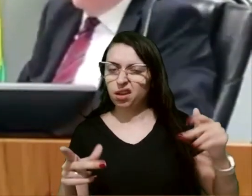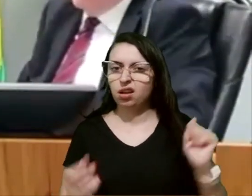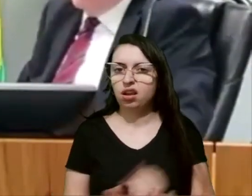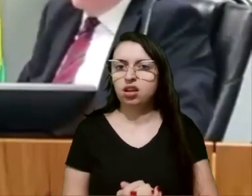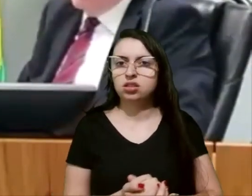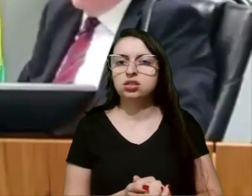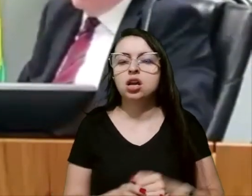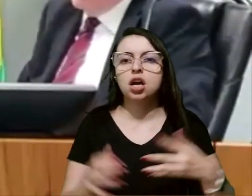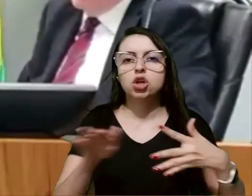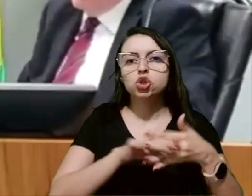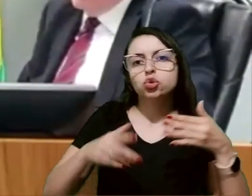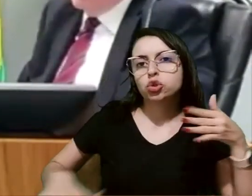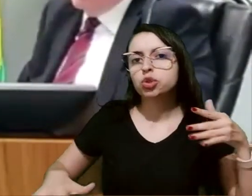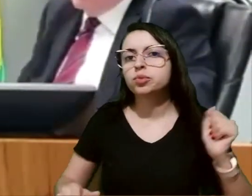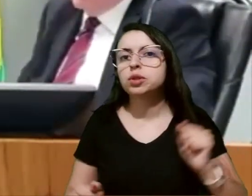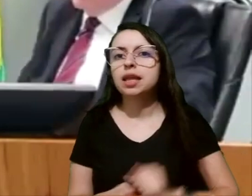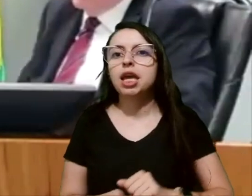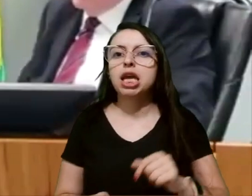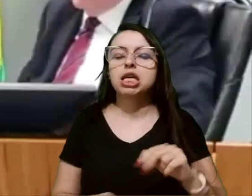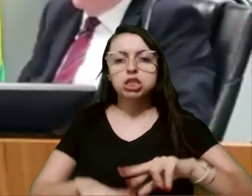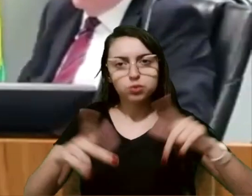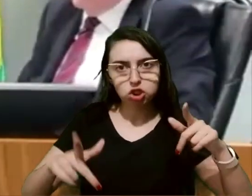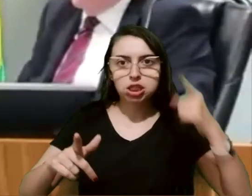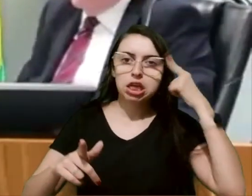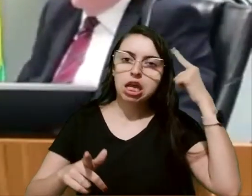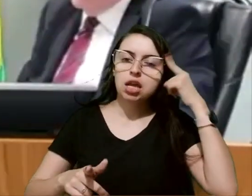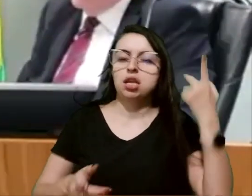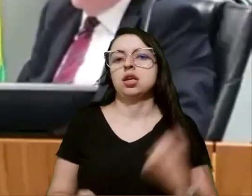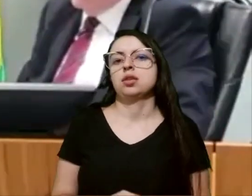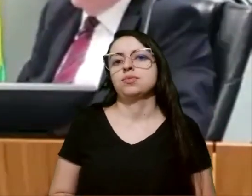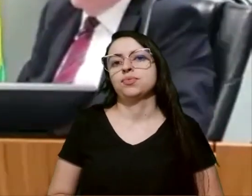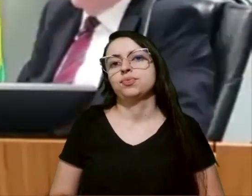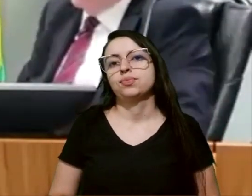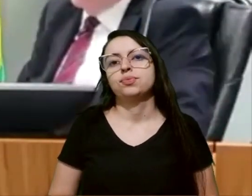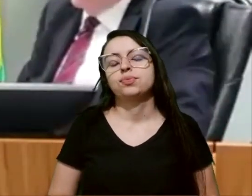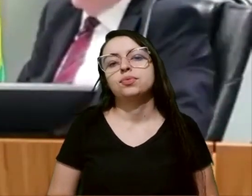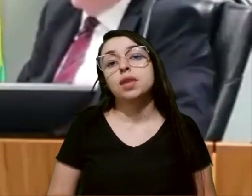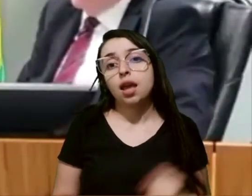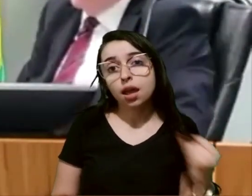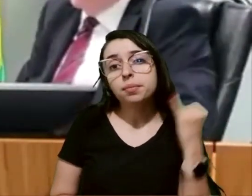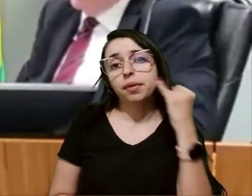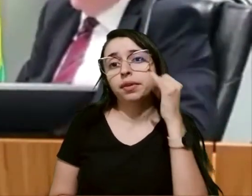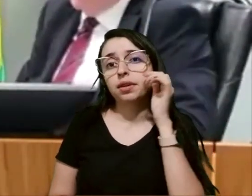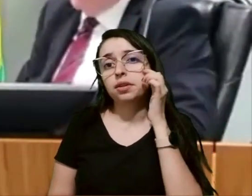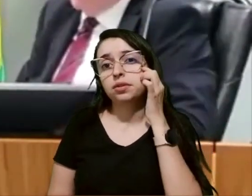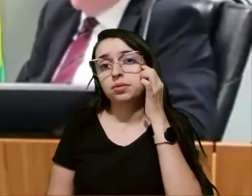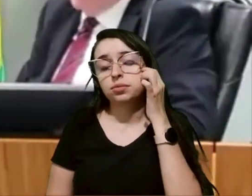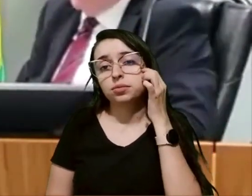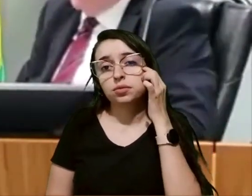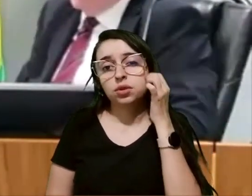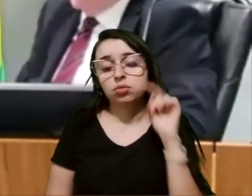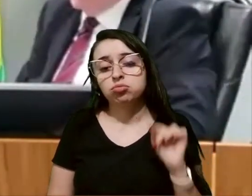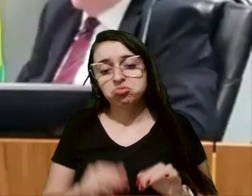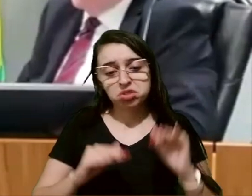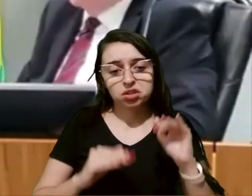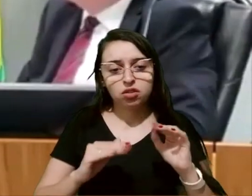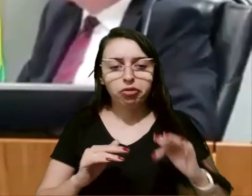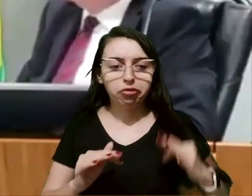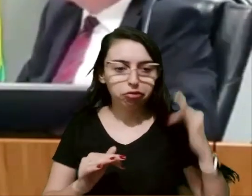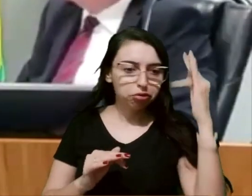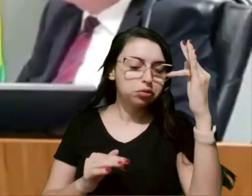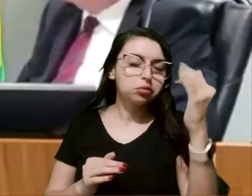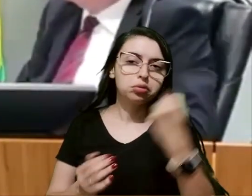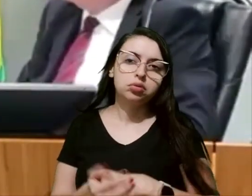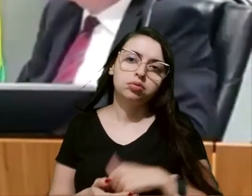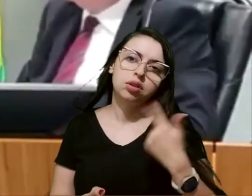a jurisprudência por ter 2 correntes, isso é um pouco intrínseco dela, né. Então, assim, o momento é que nos